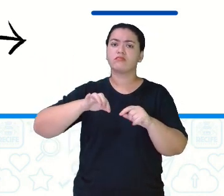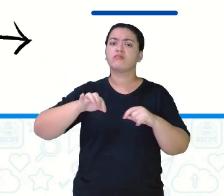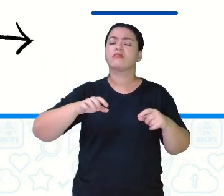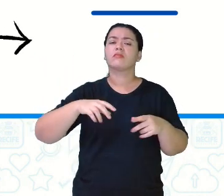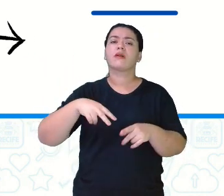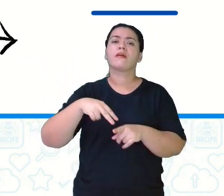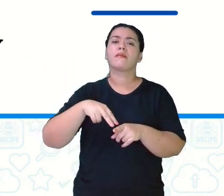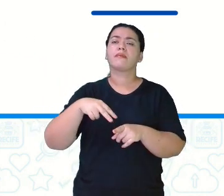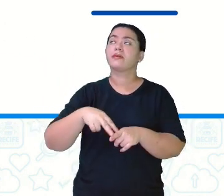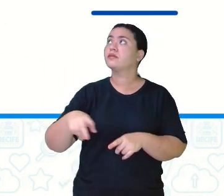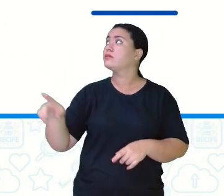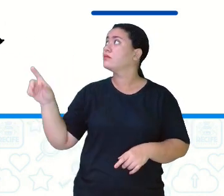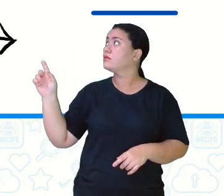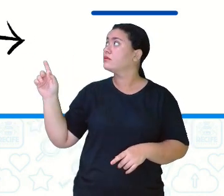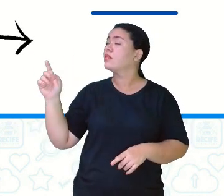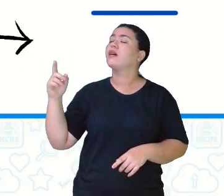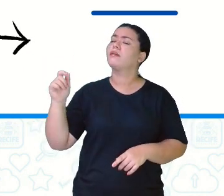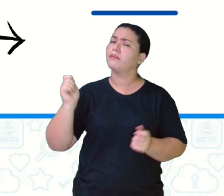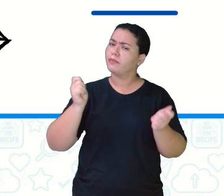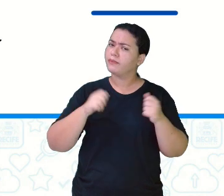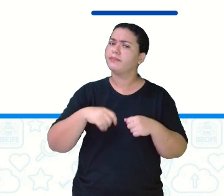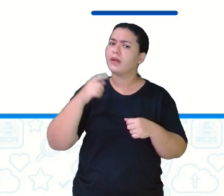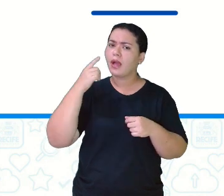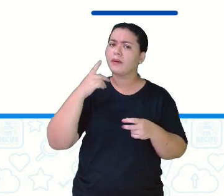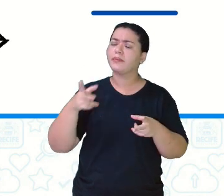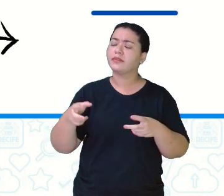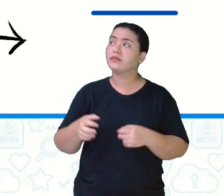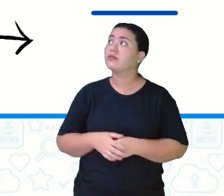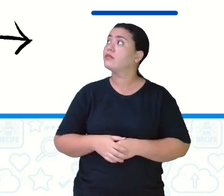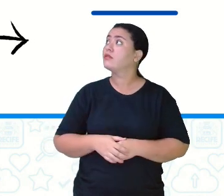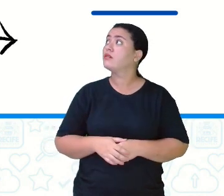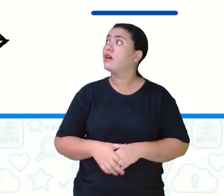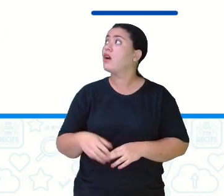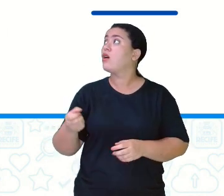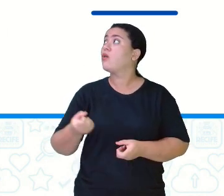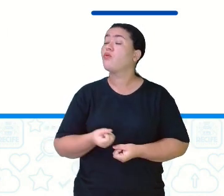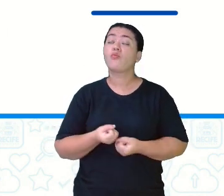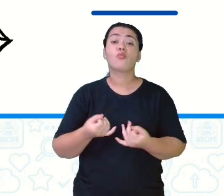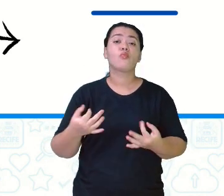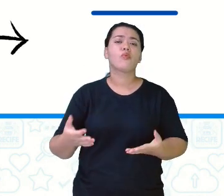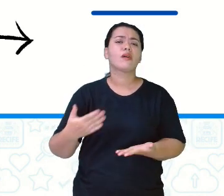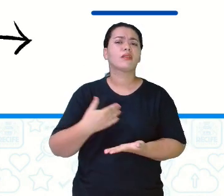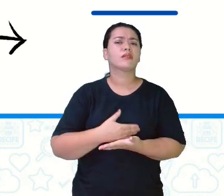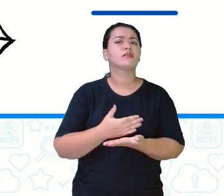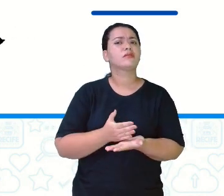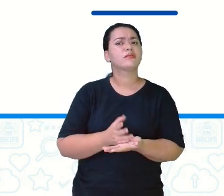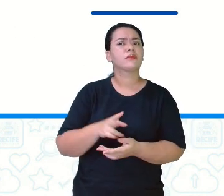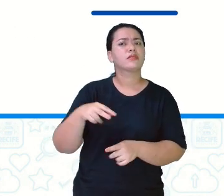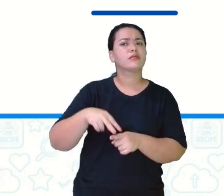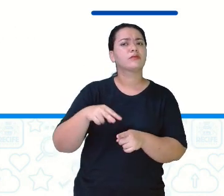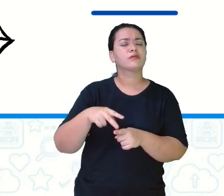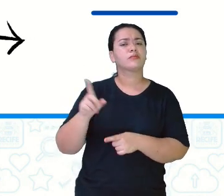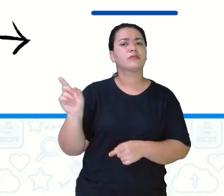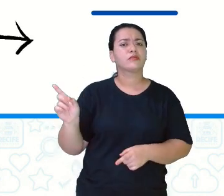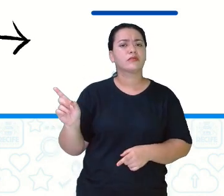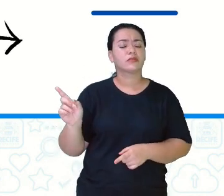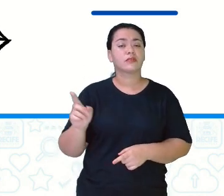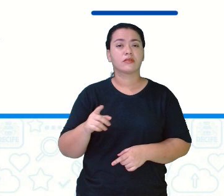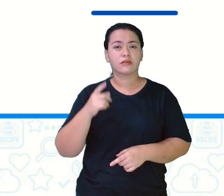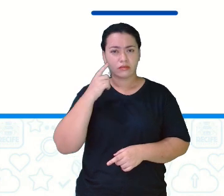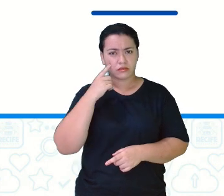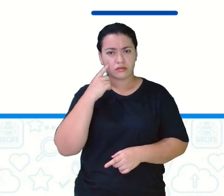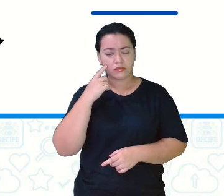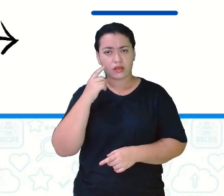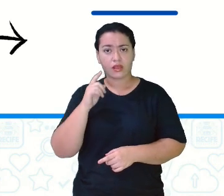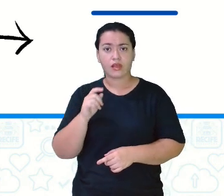pizza, né? Que dá pra gente observar. Em quantas partes essa pizza foi dividida? Estão observando? Será